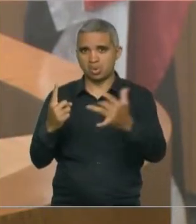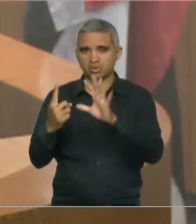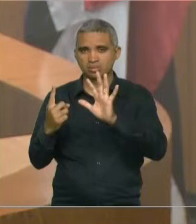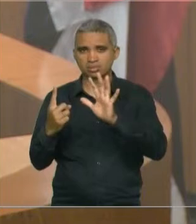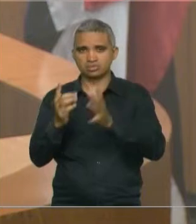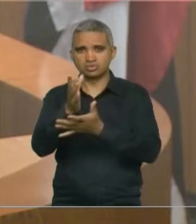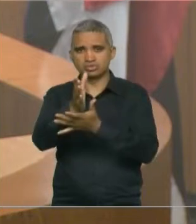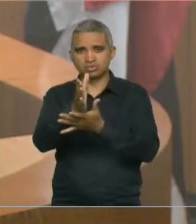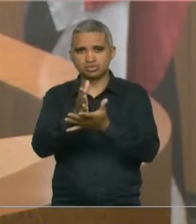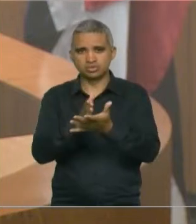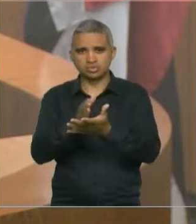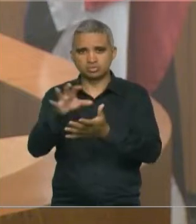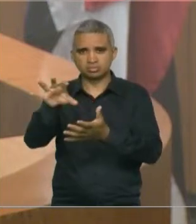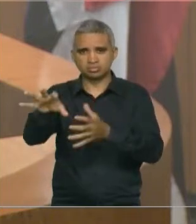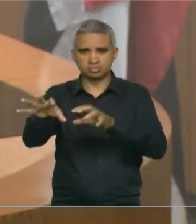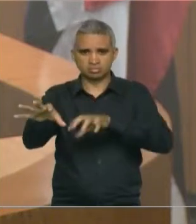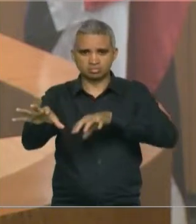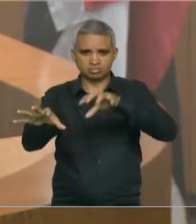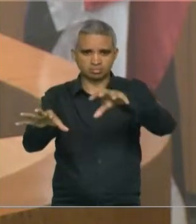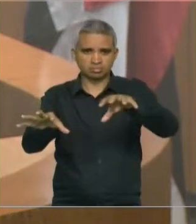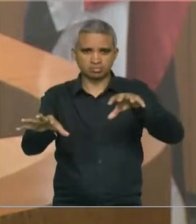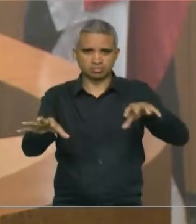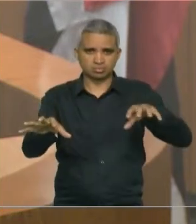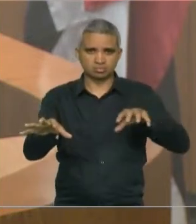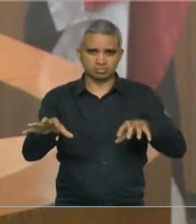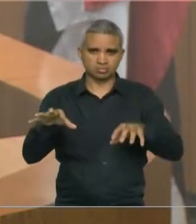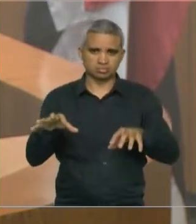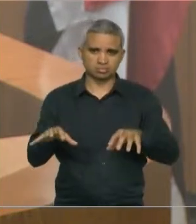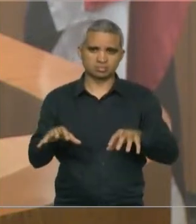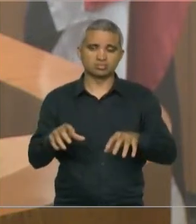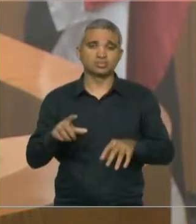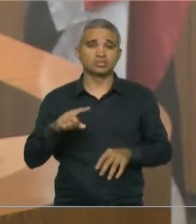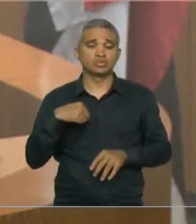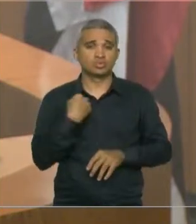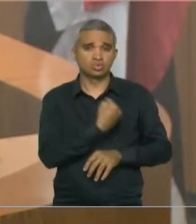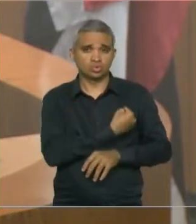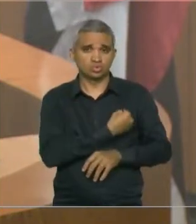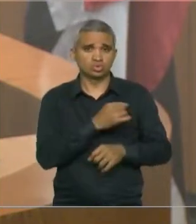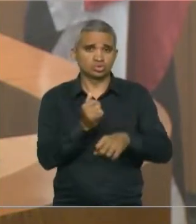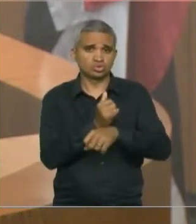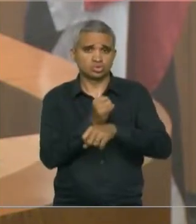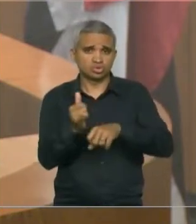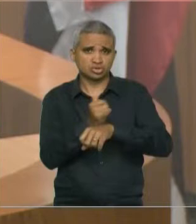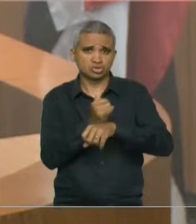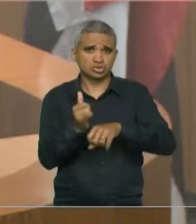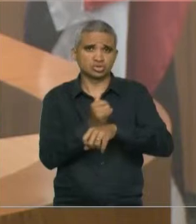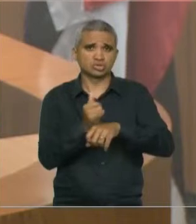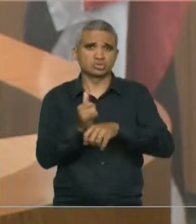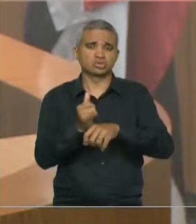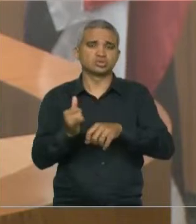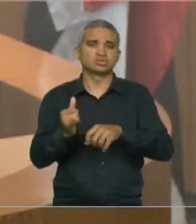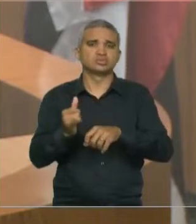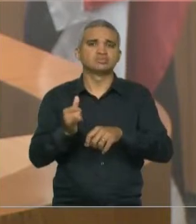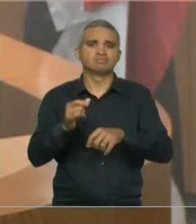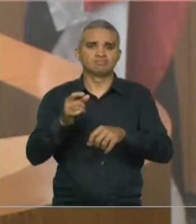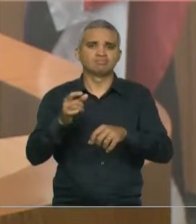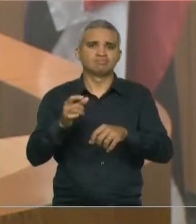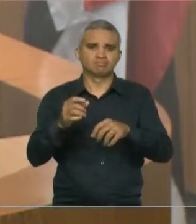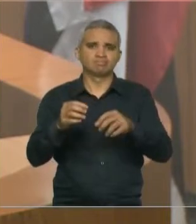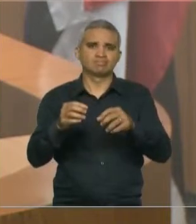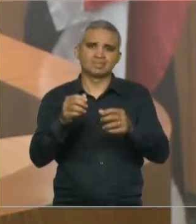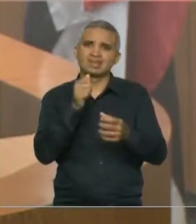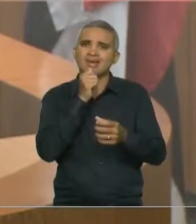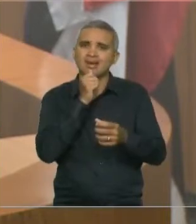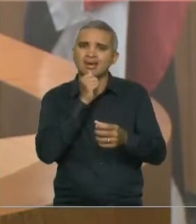gente pratica uma medicina que é extremamente defensiva, é muito focada no aparato técnico, no exame,